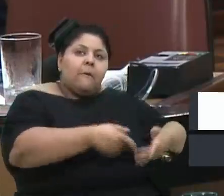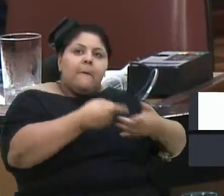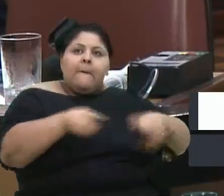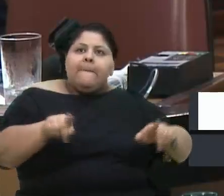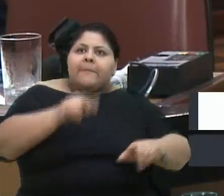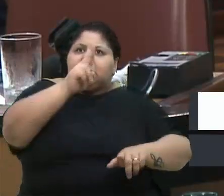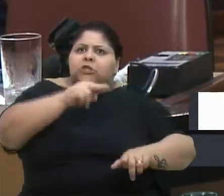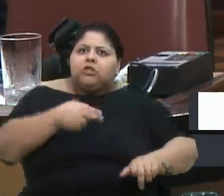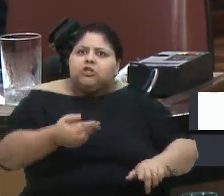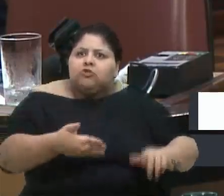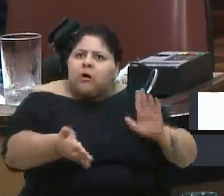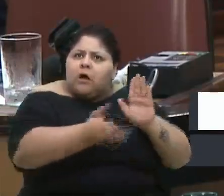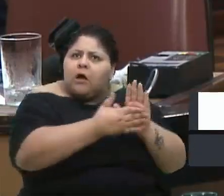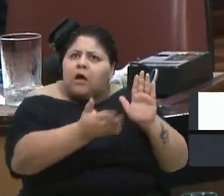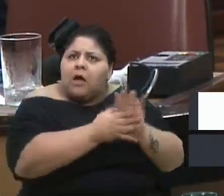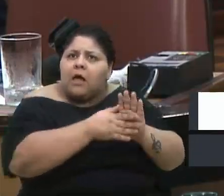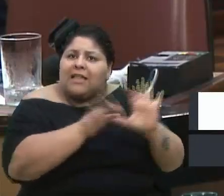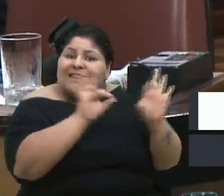propuseram.